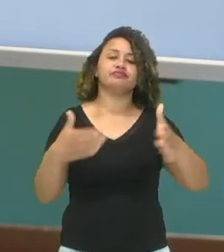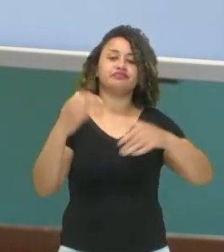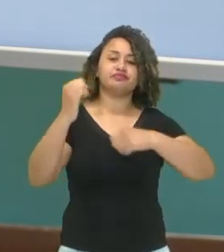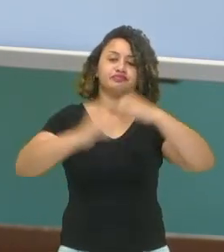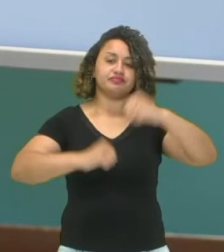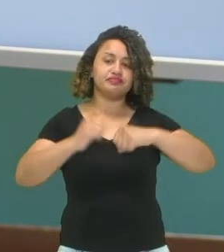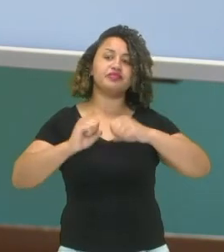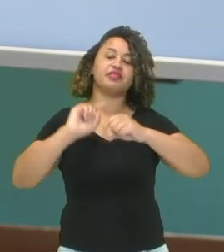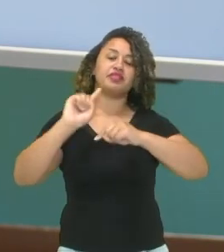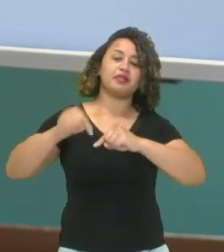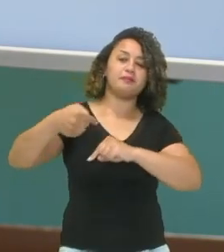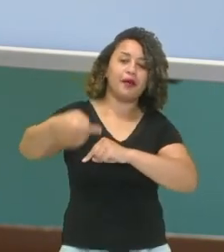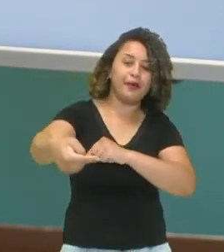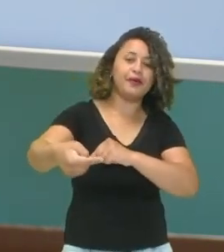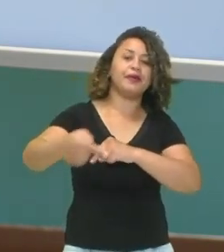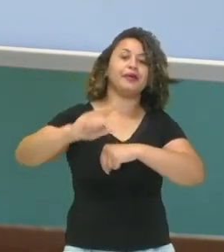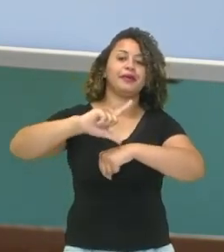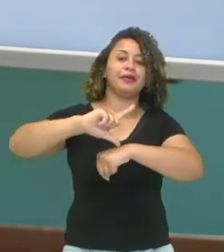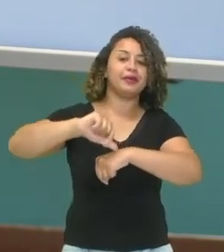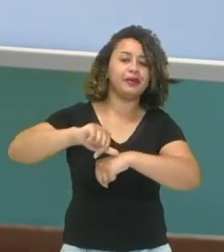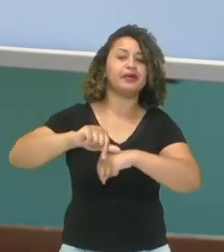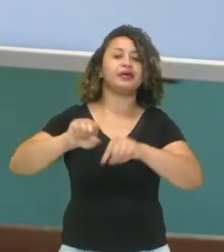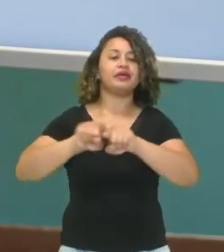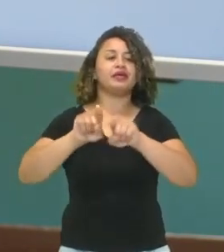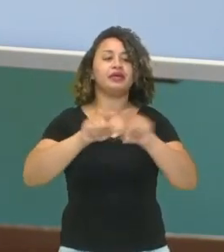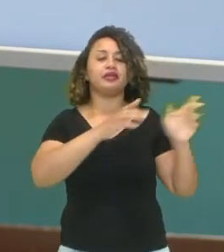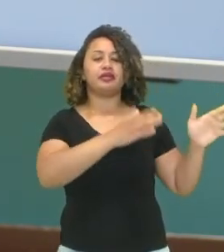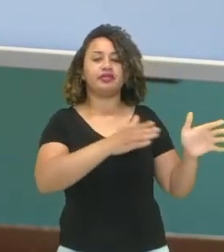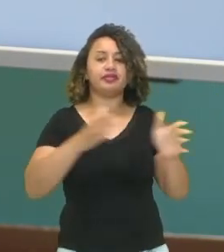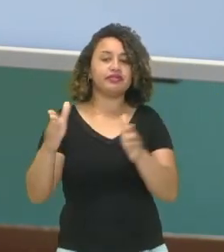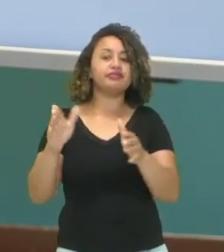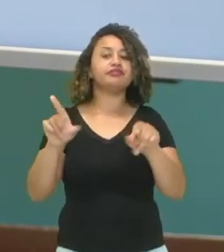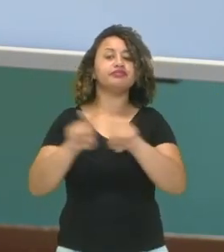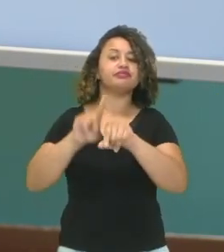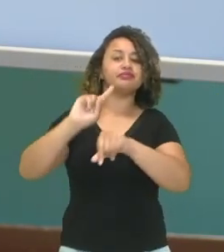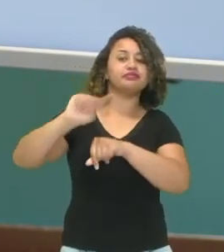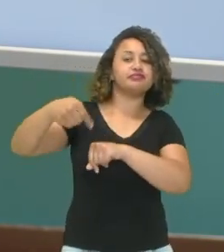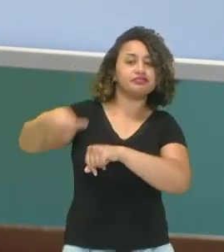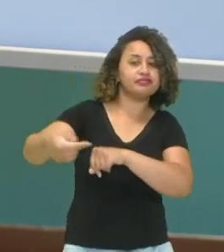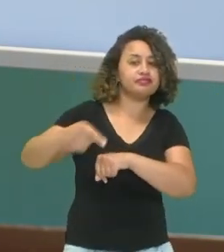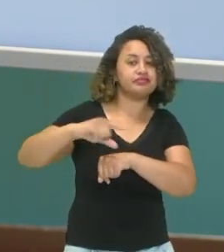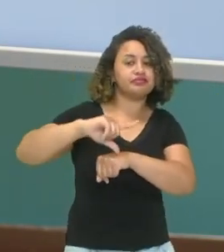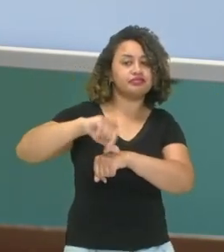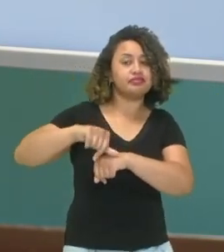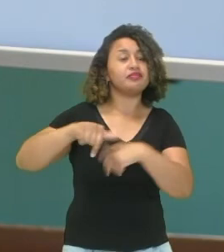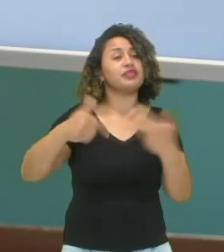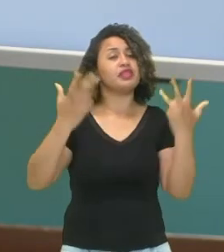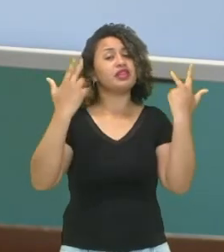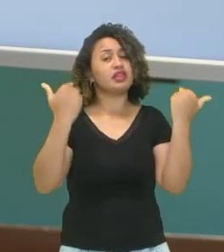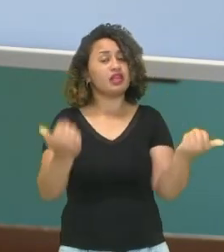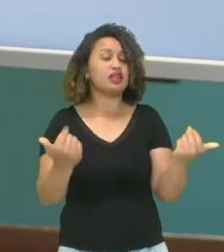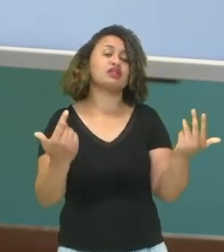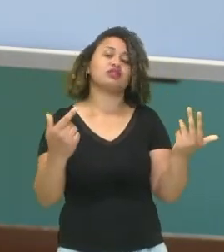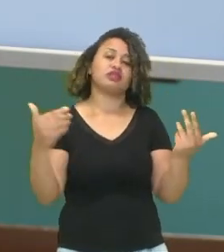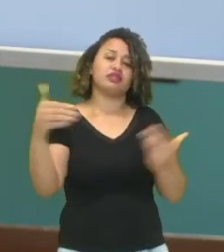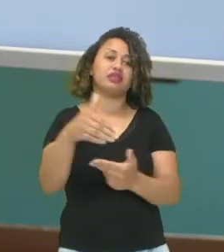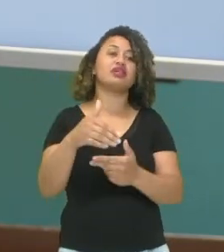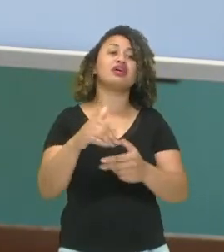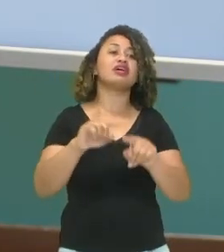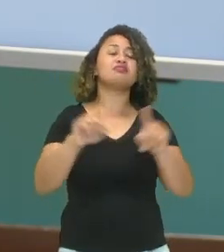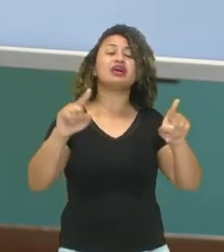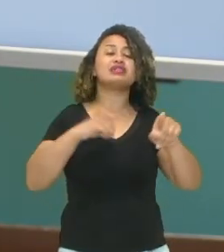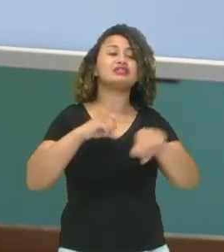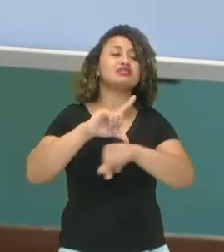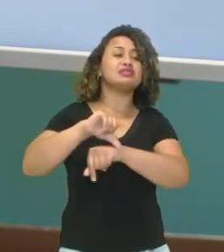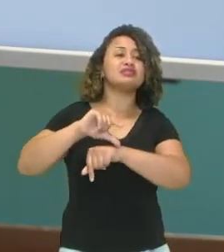pouco depois, relações de movimento vêm um pouco depois, então é natural que as coisas venham para cá, mas com um certo atraso. Então,